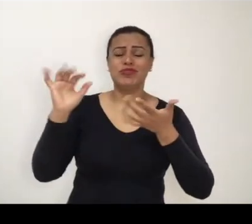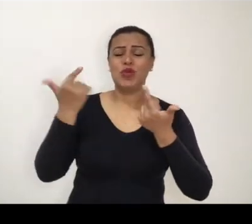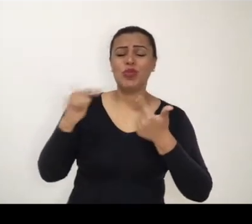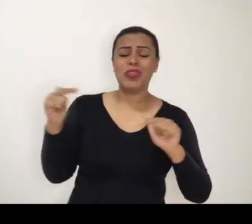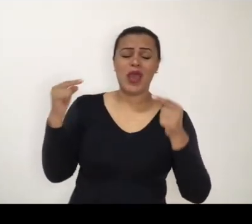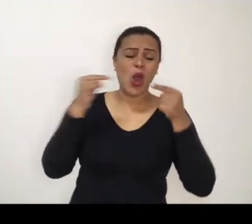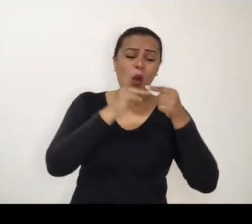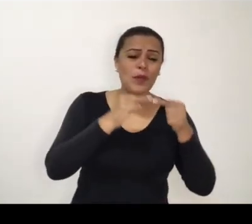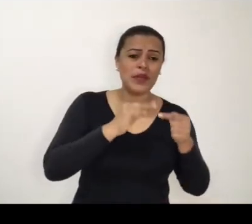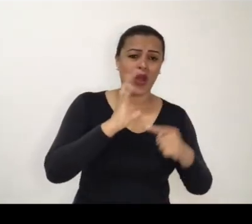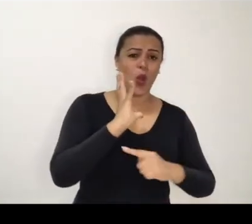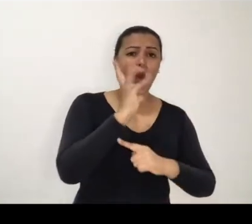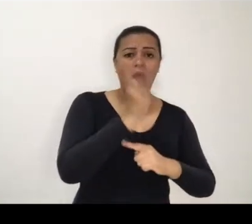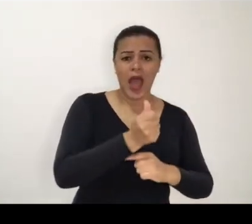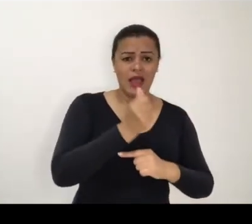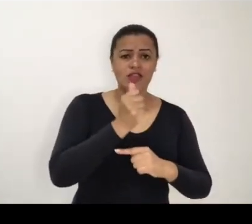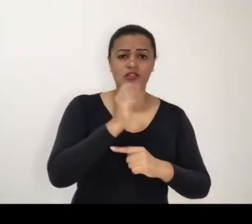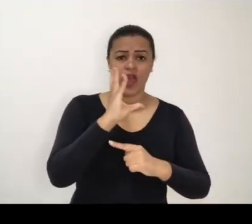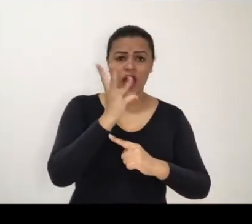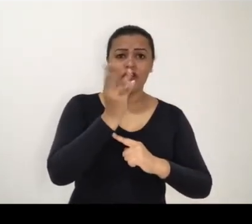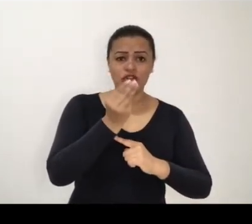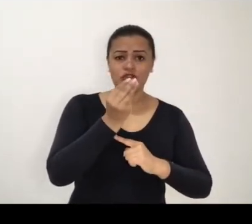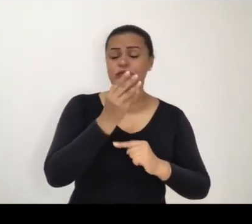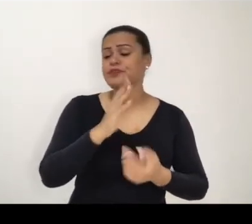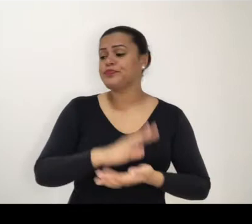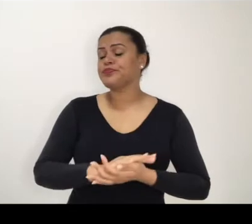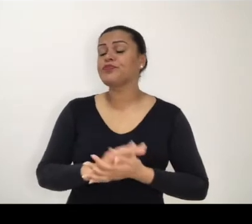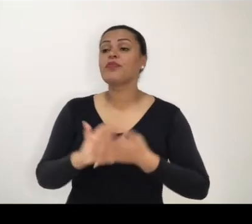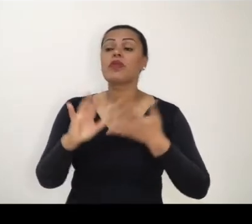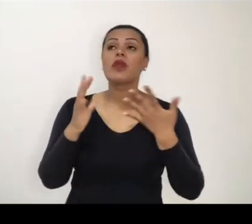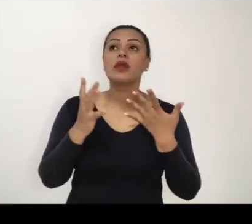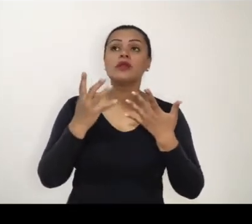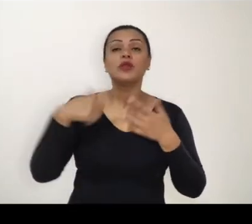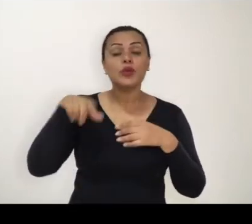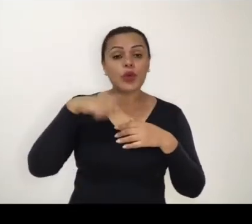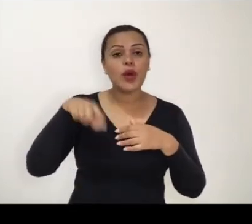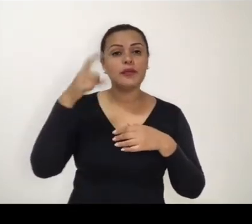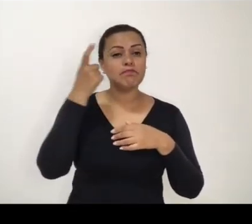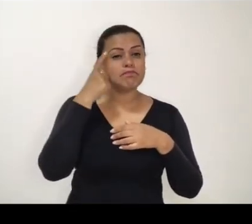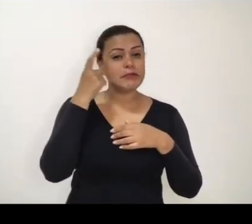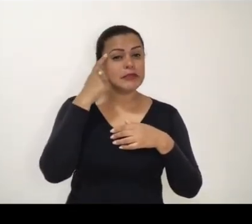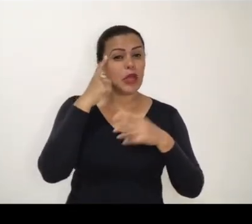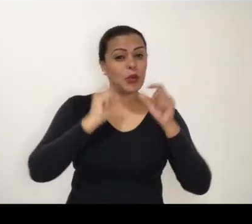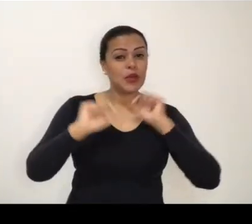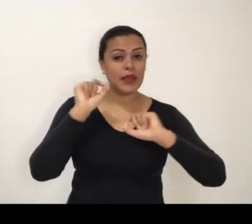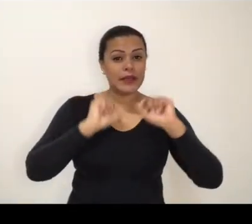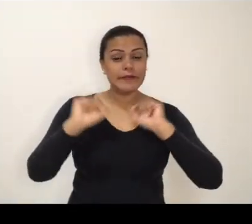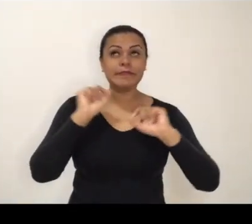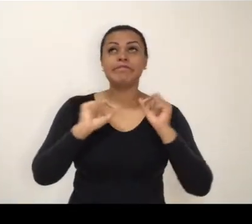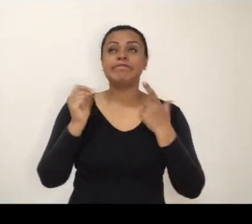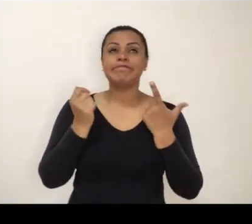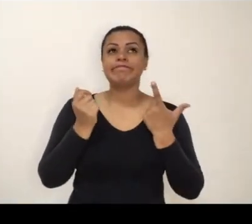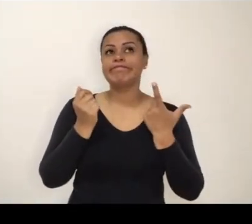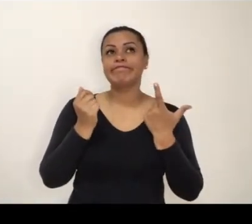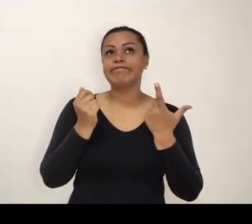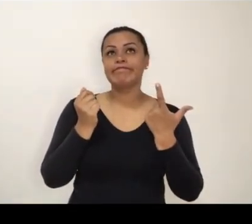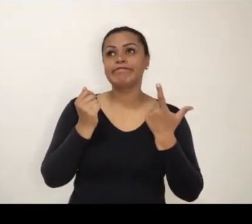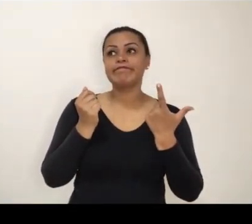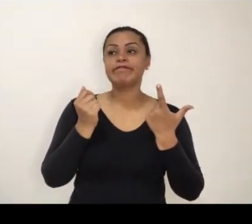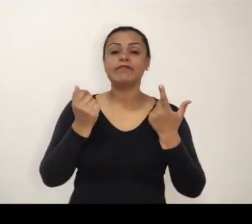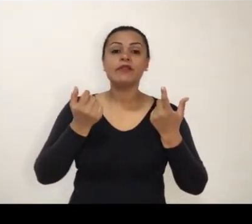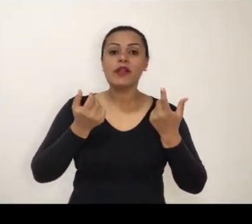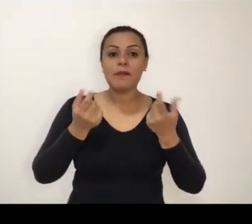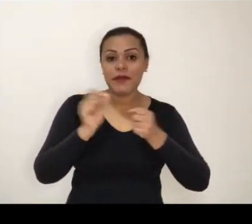fazer arte em estado de exceção, que é esse estado que, de repente, dá uma permissão para que se possa fazer